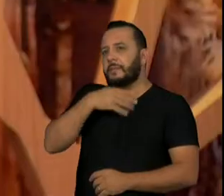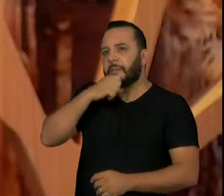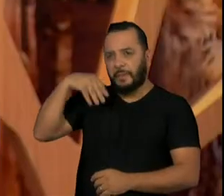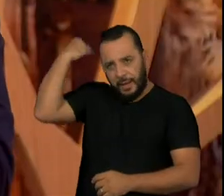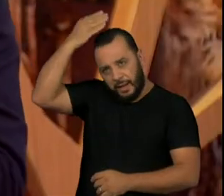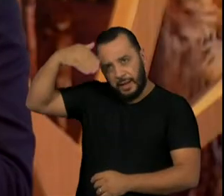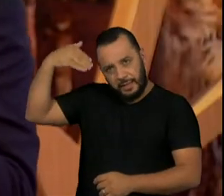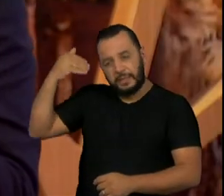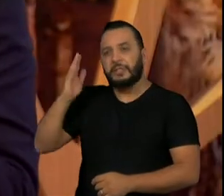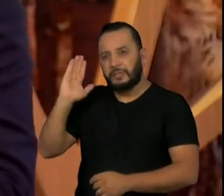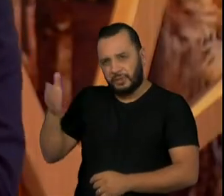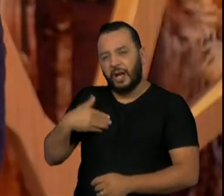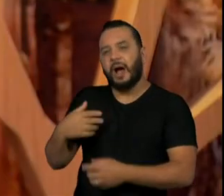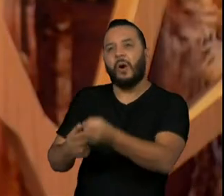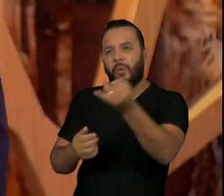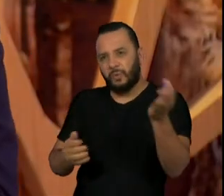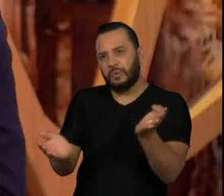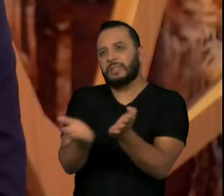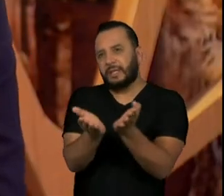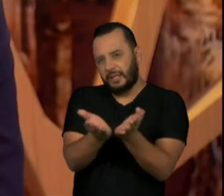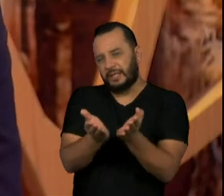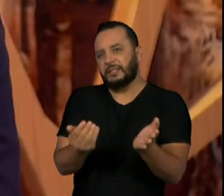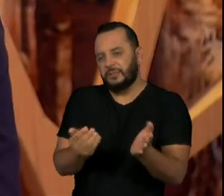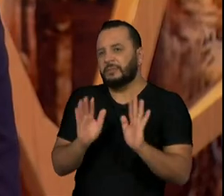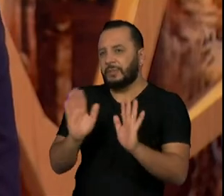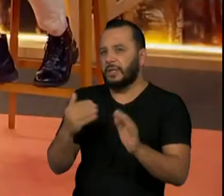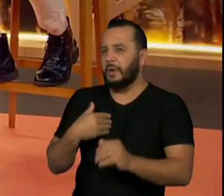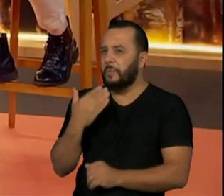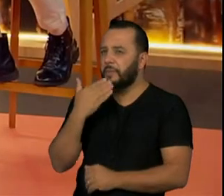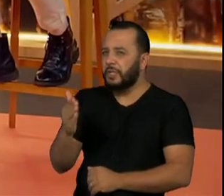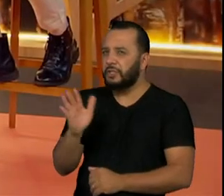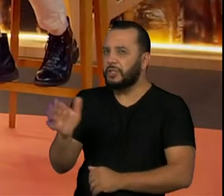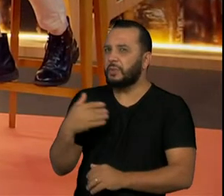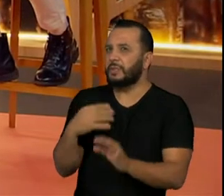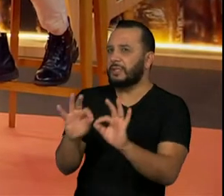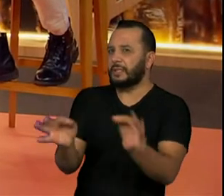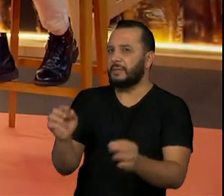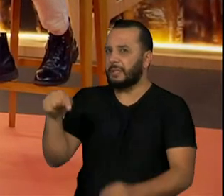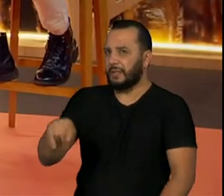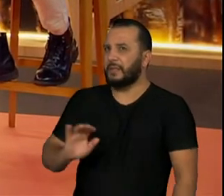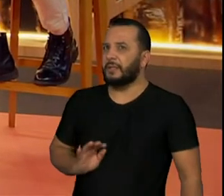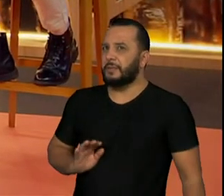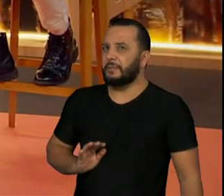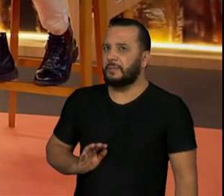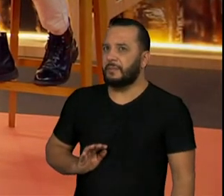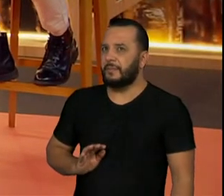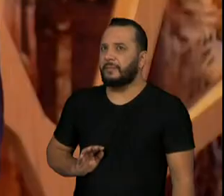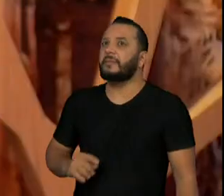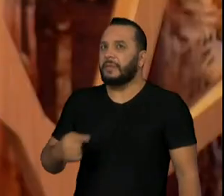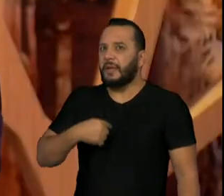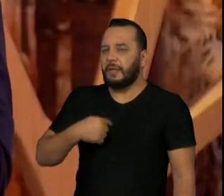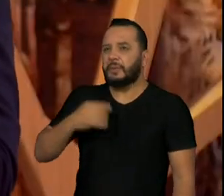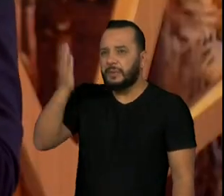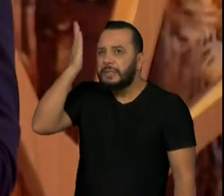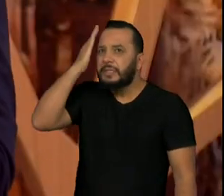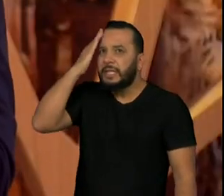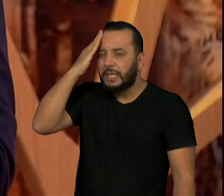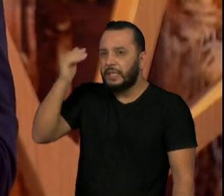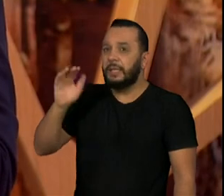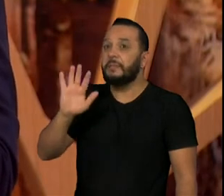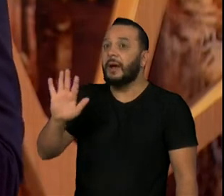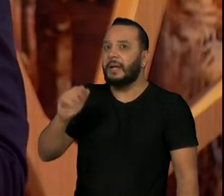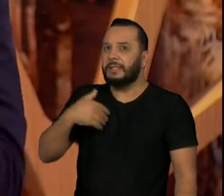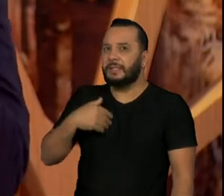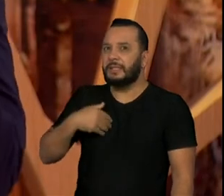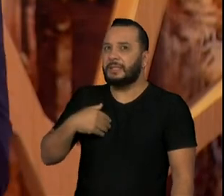vocês passaram por alguns evangélicos. Eu só faço um pedido muito, muito singelo aqui. Eu sei que também é sem querer, mas